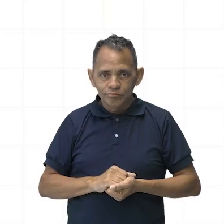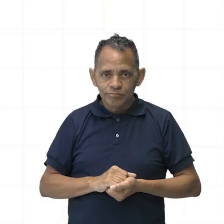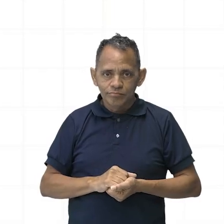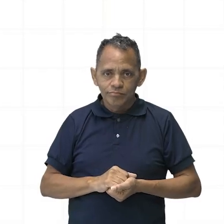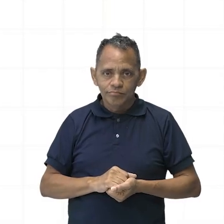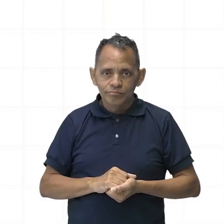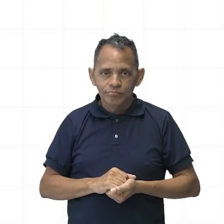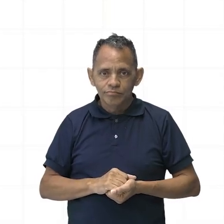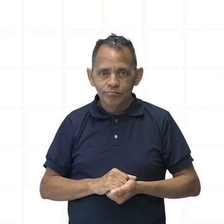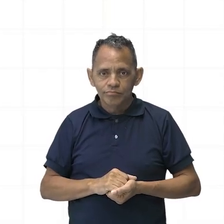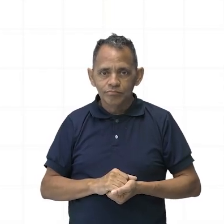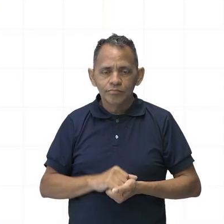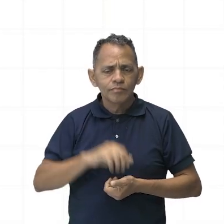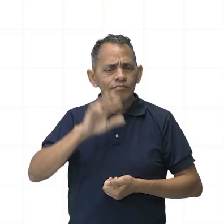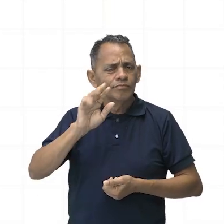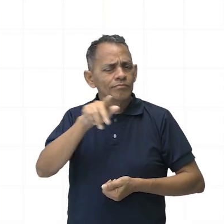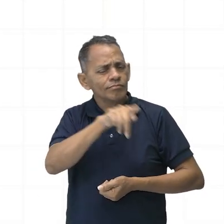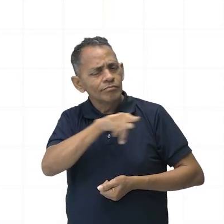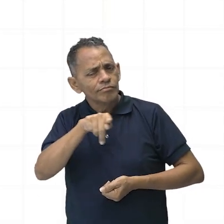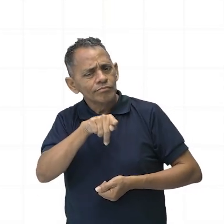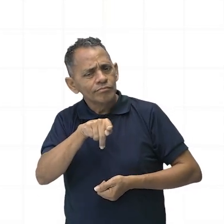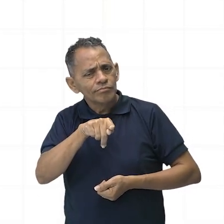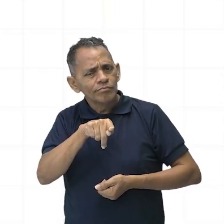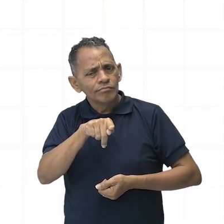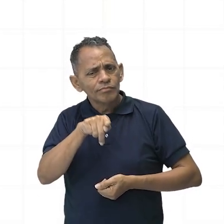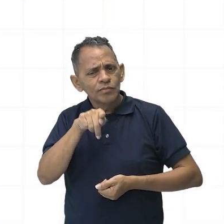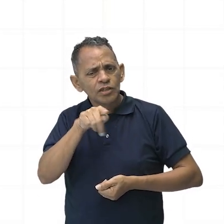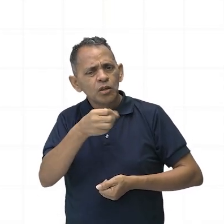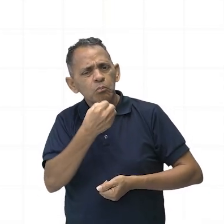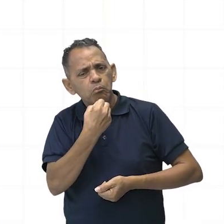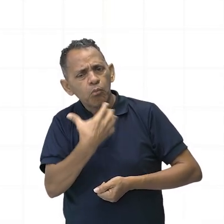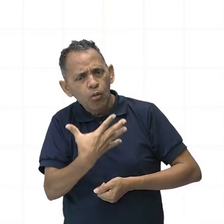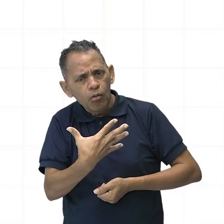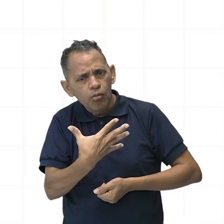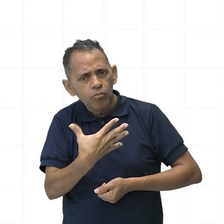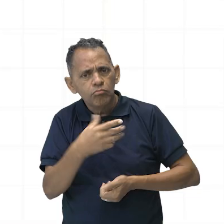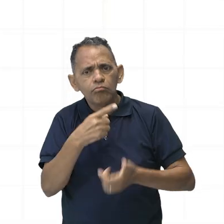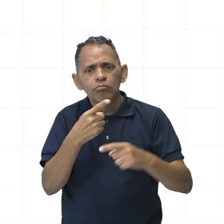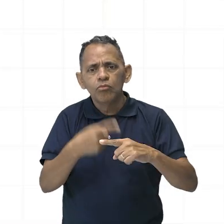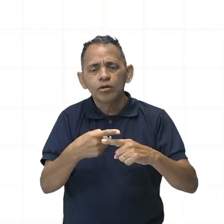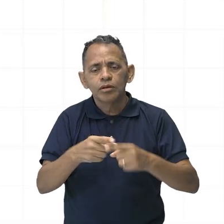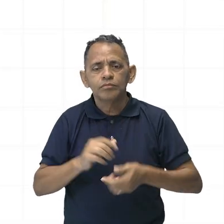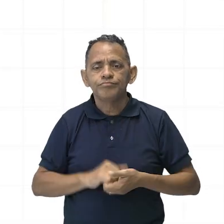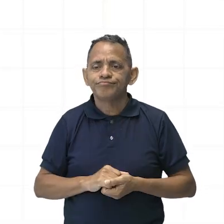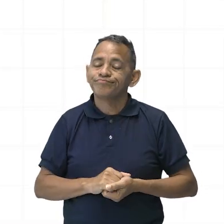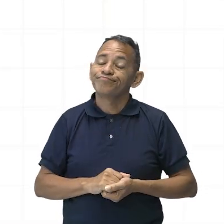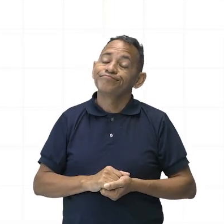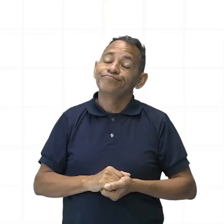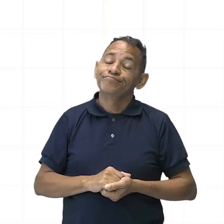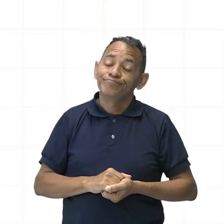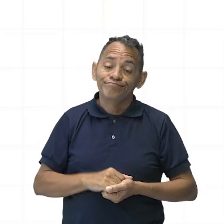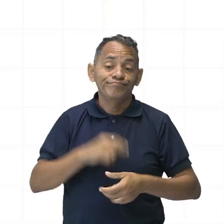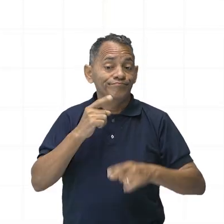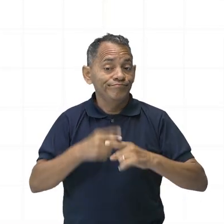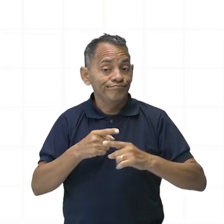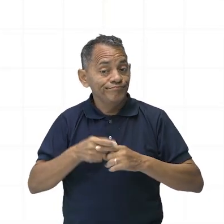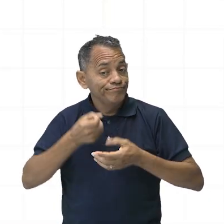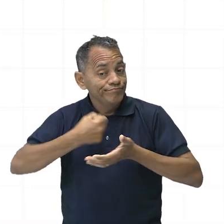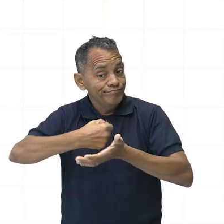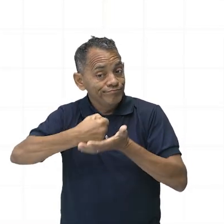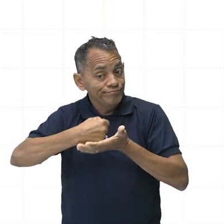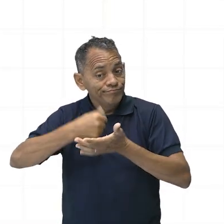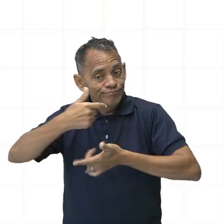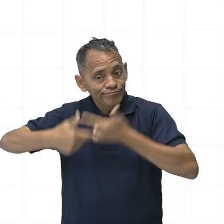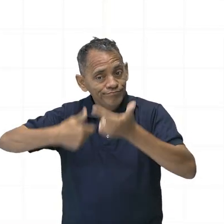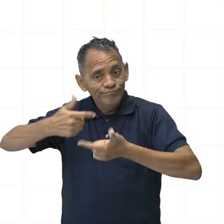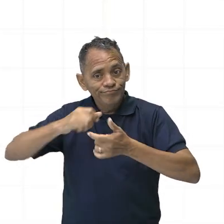Professor, e isso é bom por quê? Porque me ajuda a trabalhar com os intervalos.